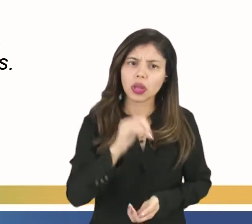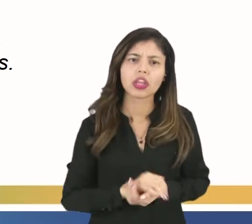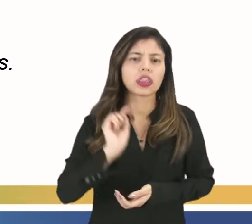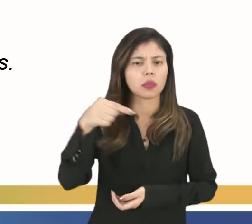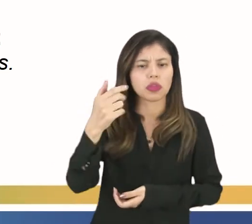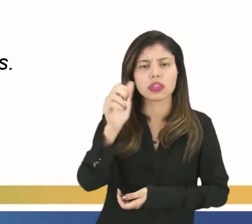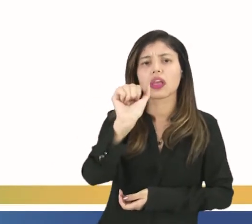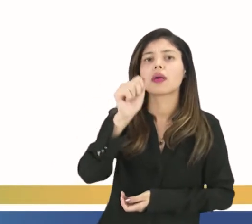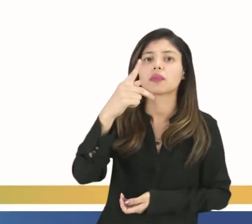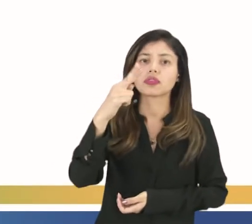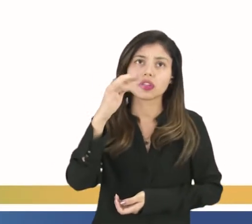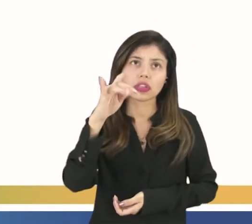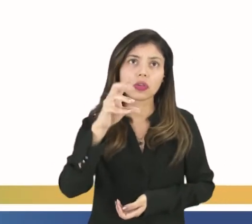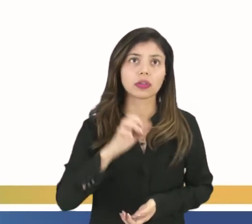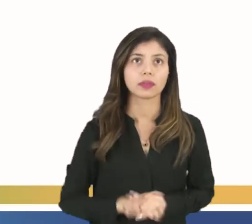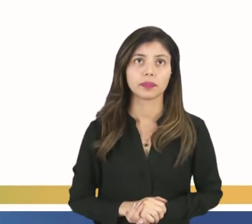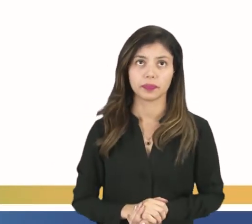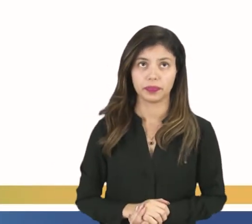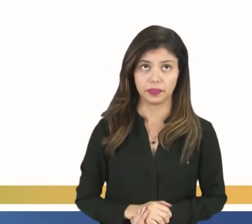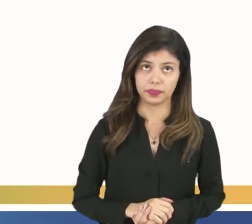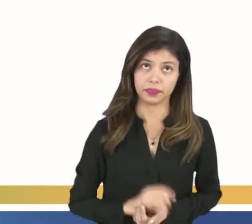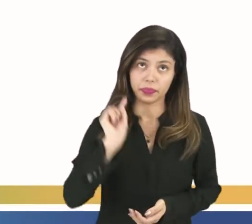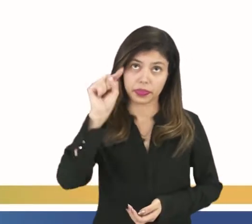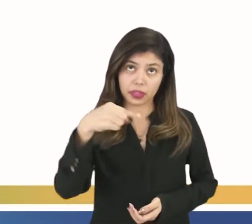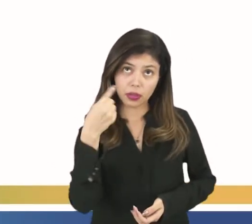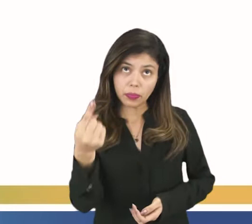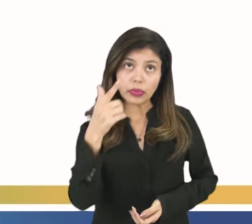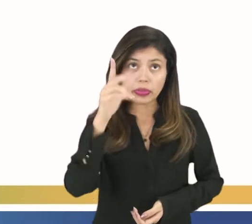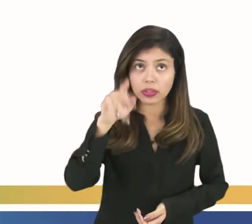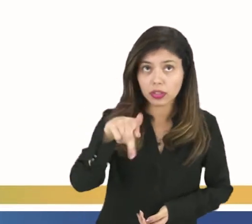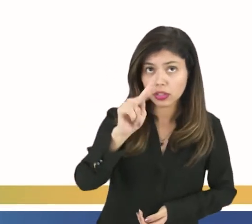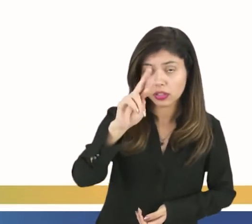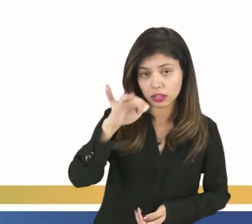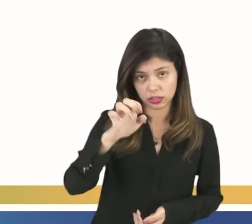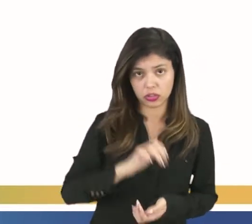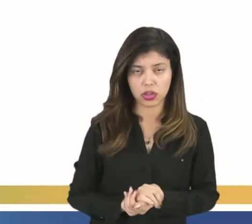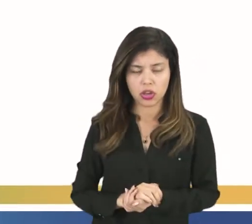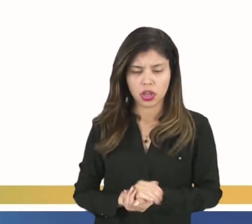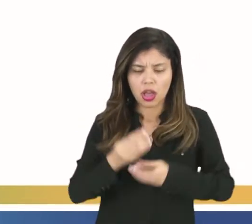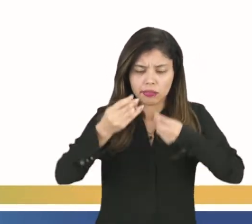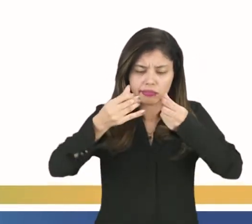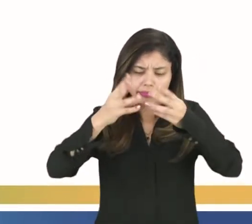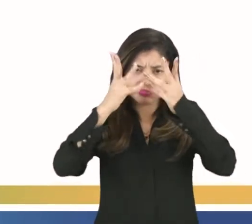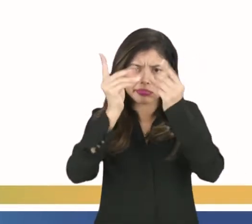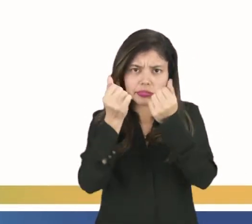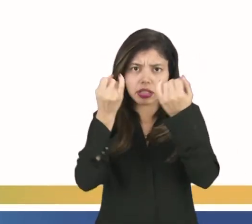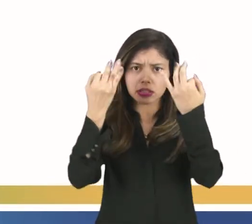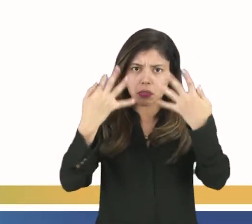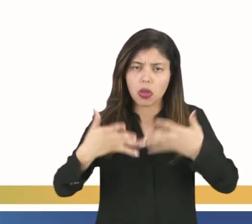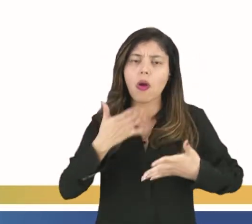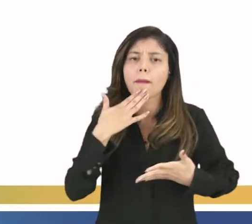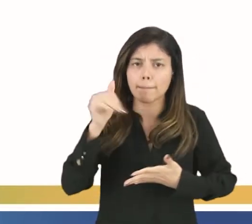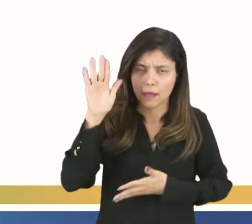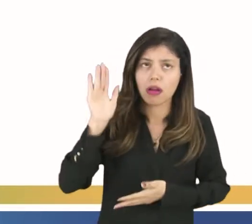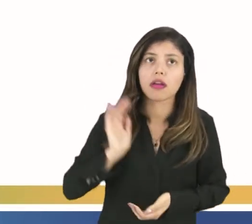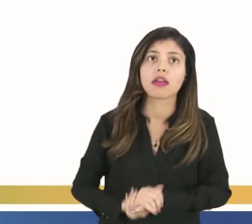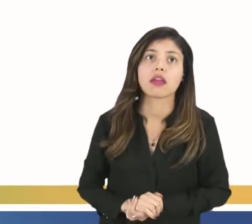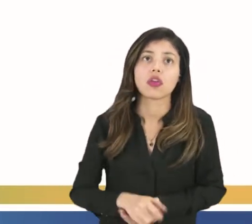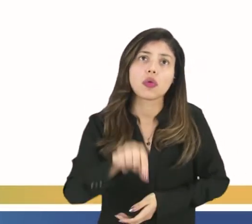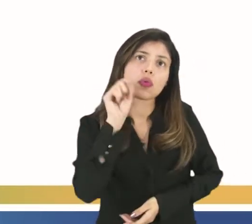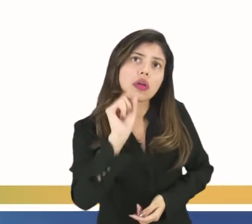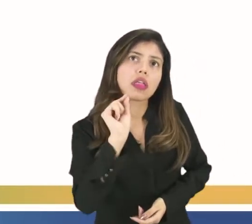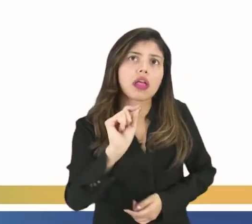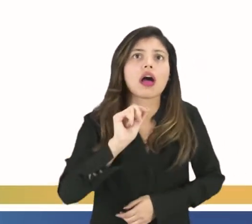posteriori. Mas tem mais coisas ainda. Depois, Kant, ele esmiuçou um pouco mais e falou o seguinte: o que são as